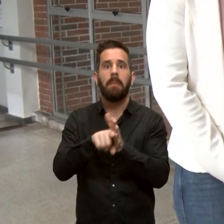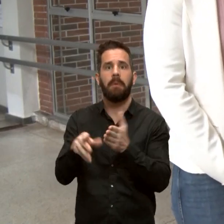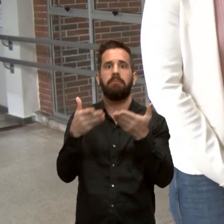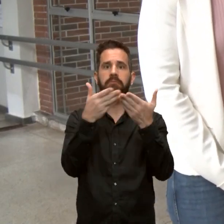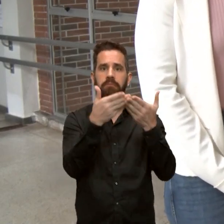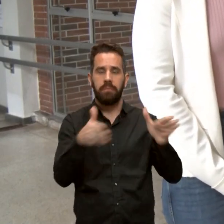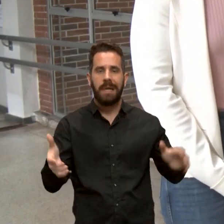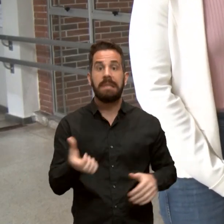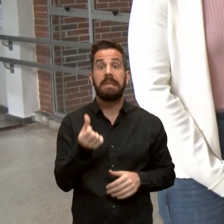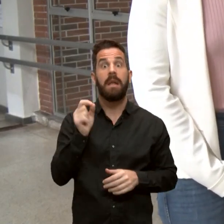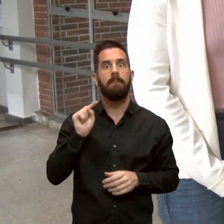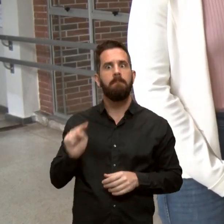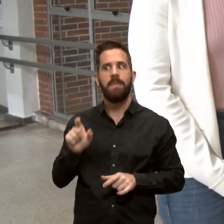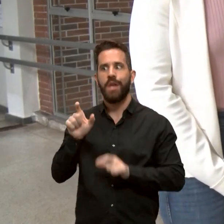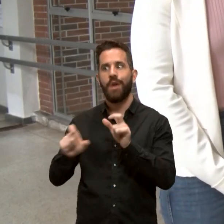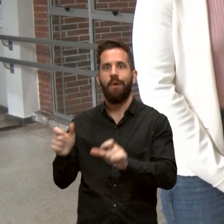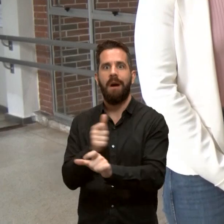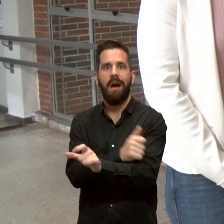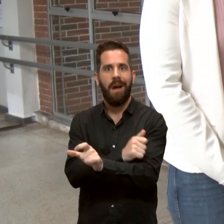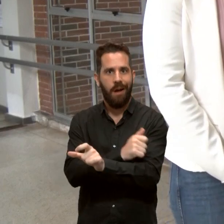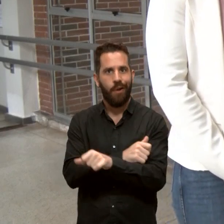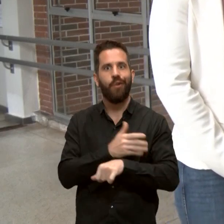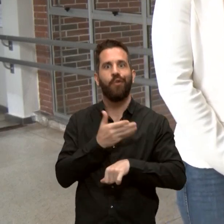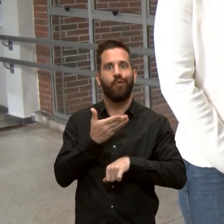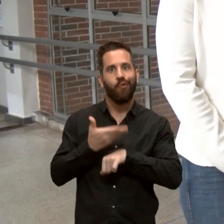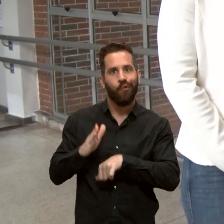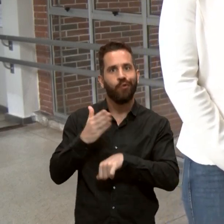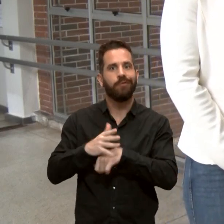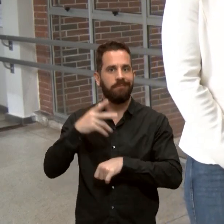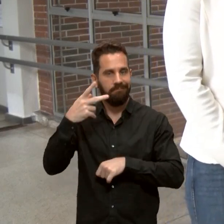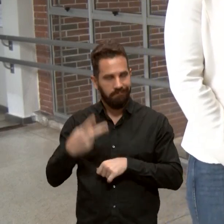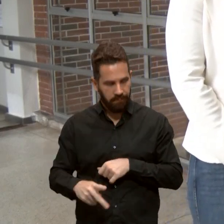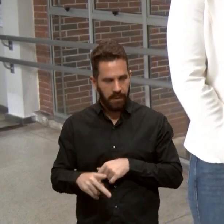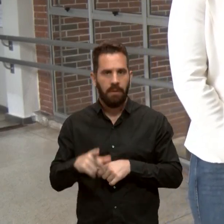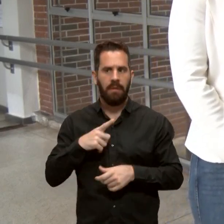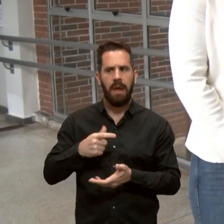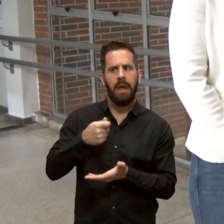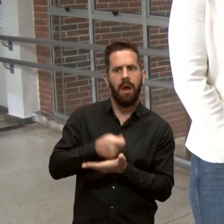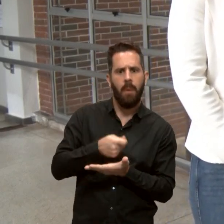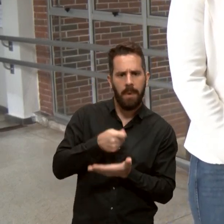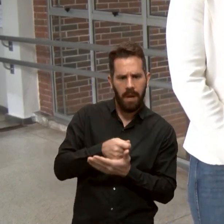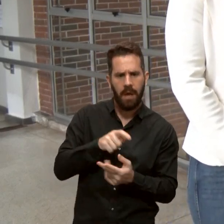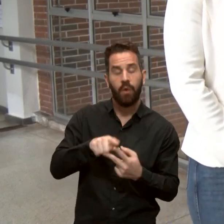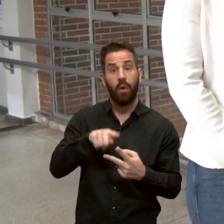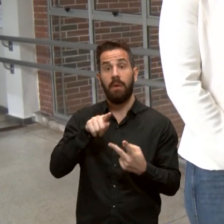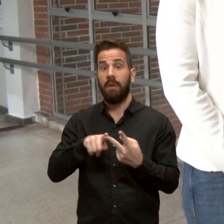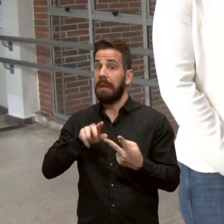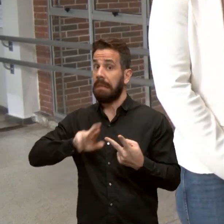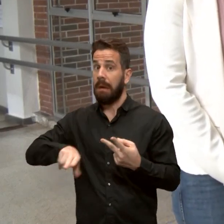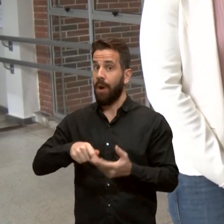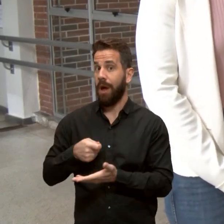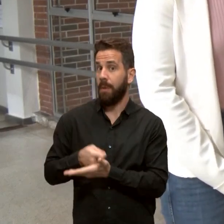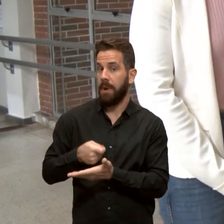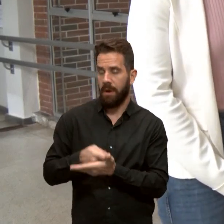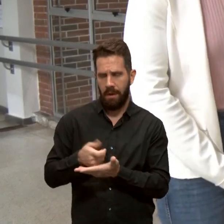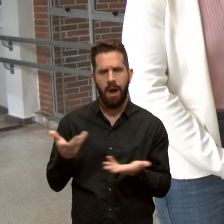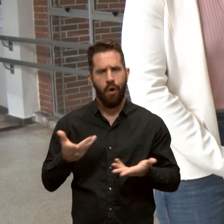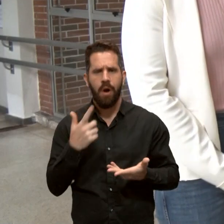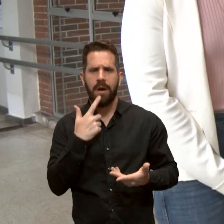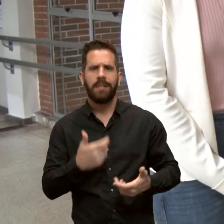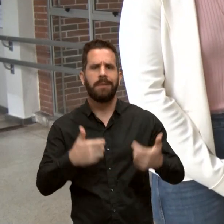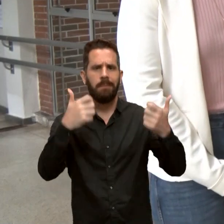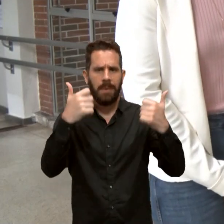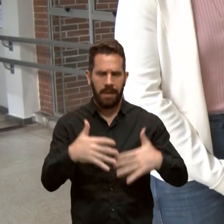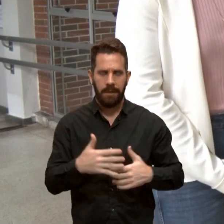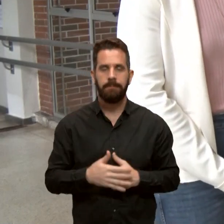6.000 estudantes da UFG que realizam estágio, tanto obrigatório quanto não obrigatório. É sobre isso que nós vamos falar hoje.